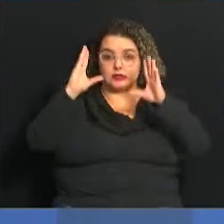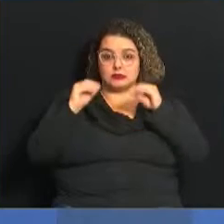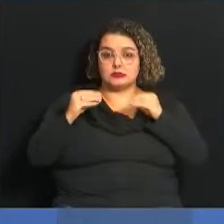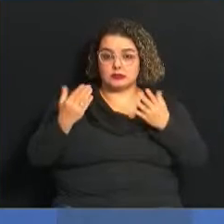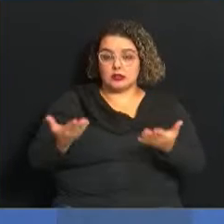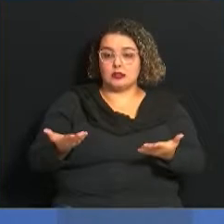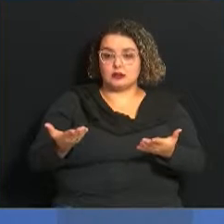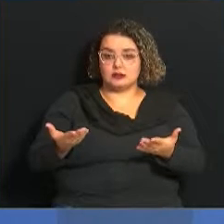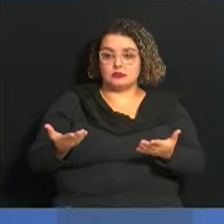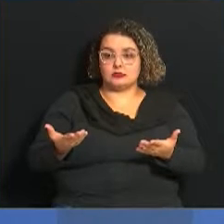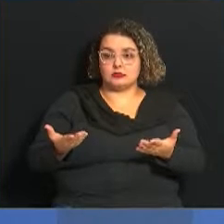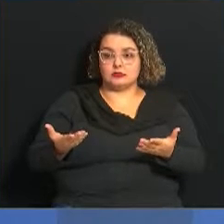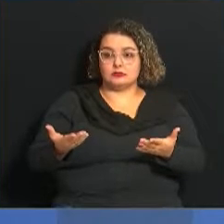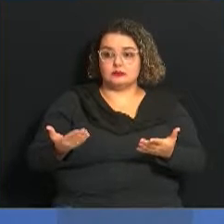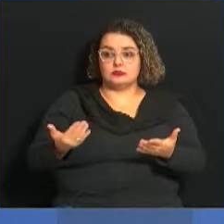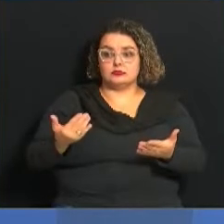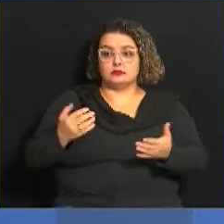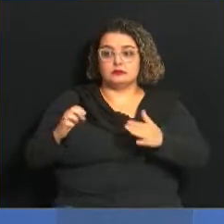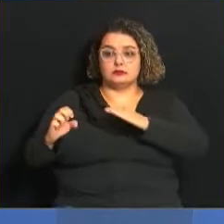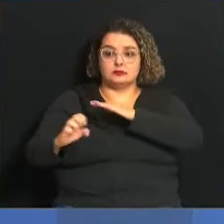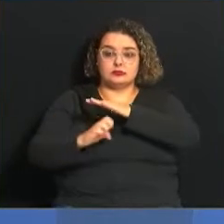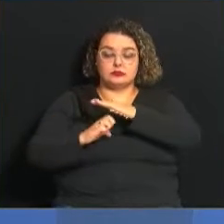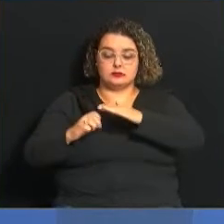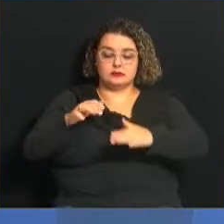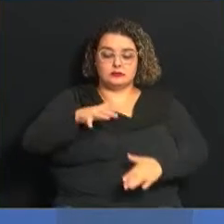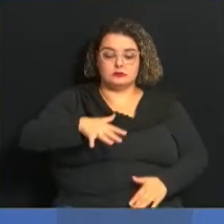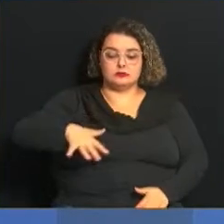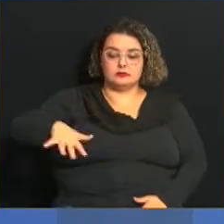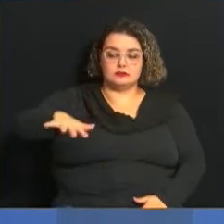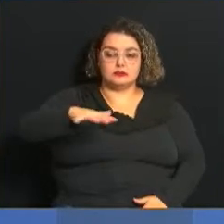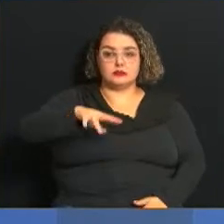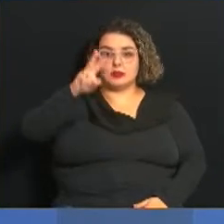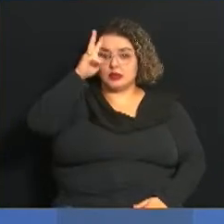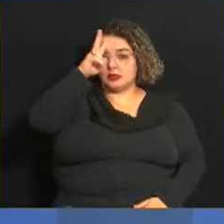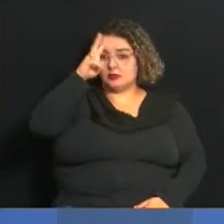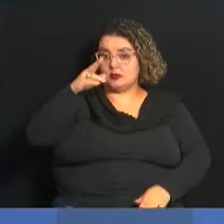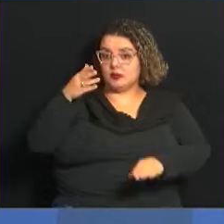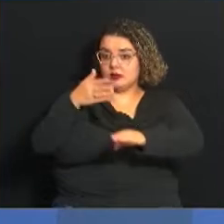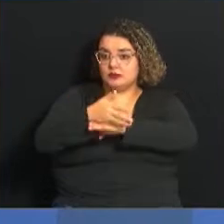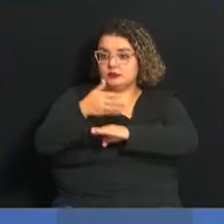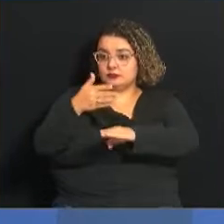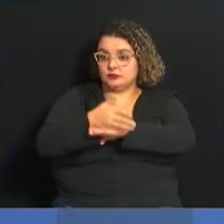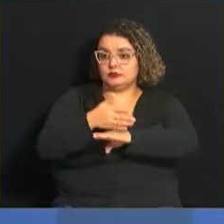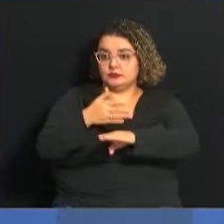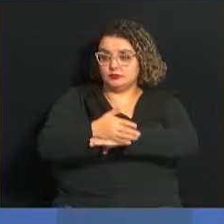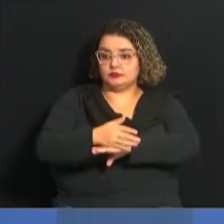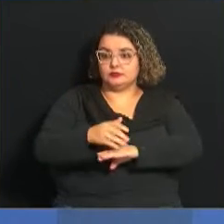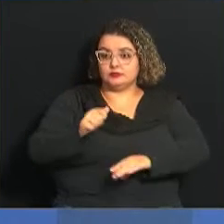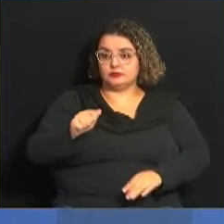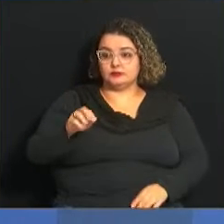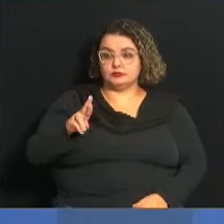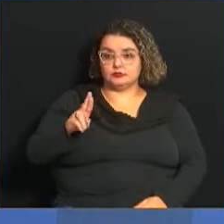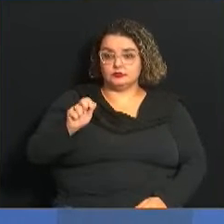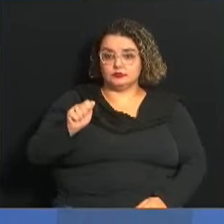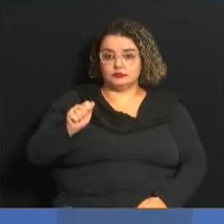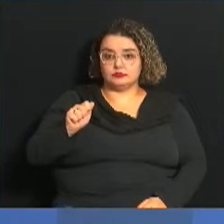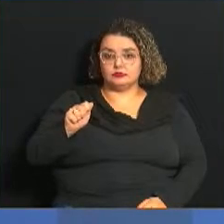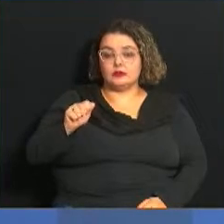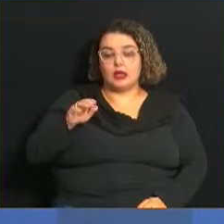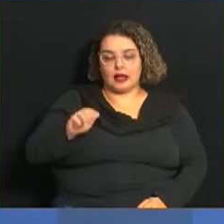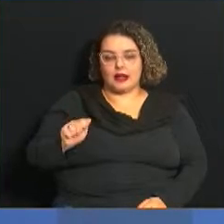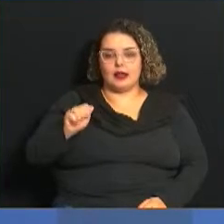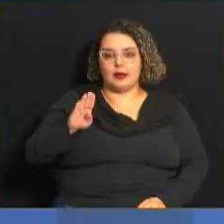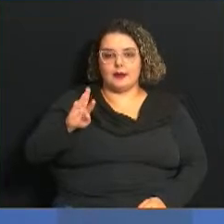uma demanda de empresários do setor, que a gente lembra que vão participar o pessoal da Abrazel, que é a Associação Brasileira de Bares